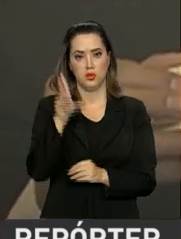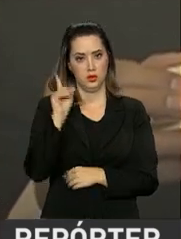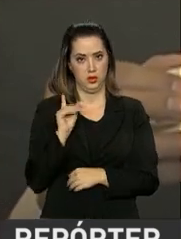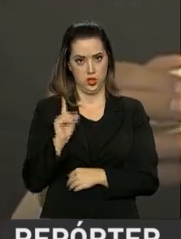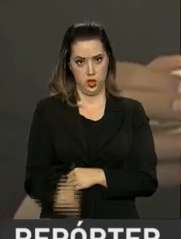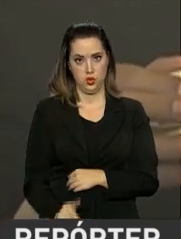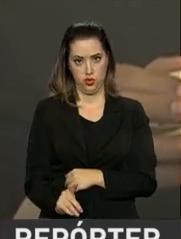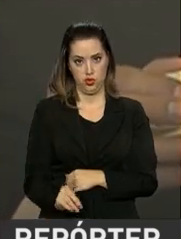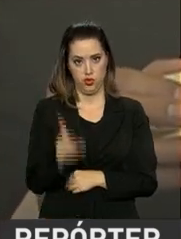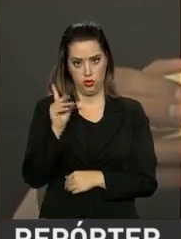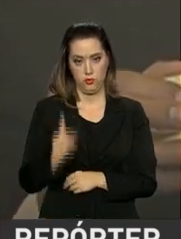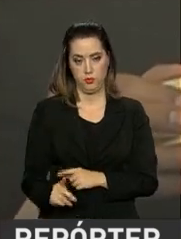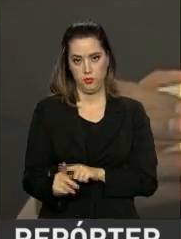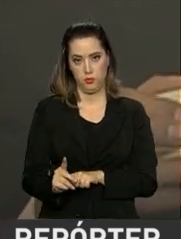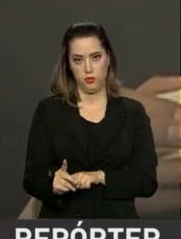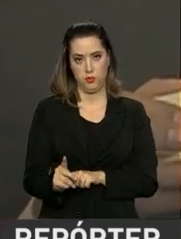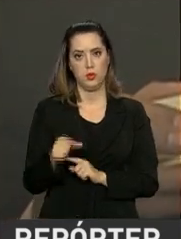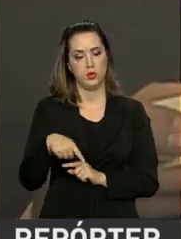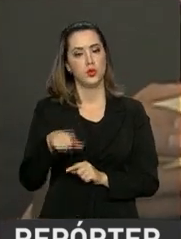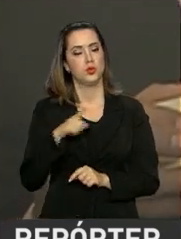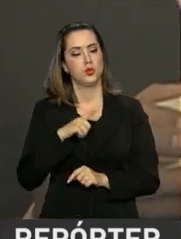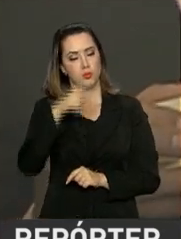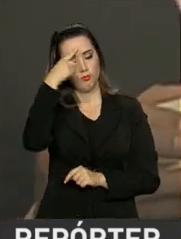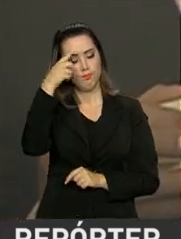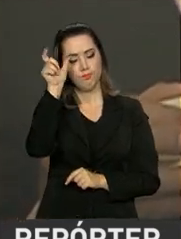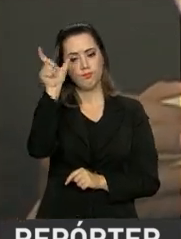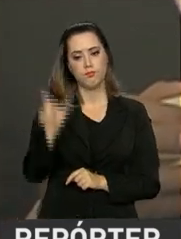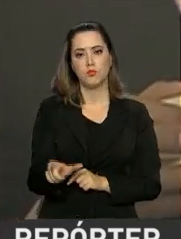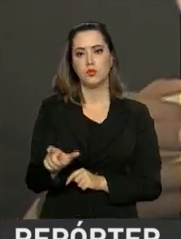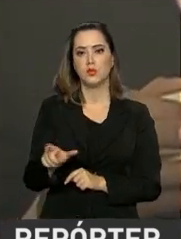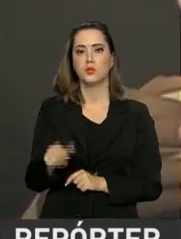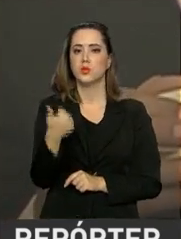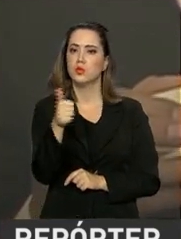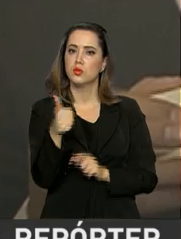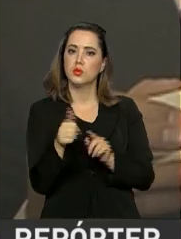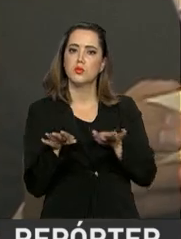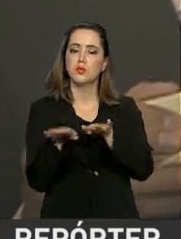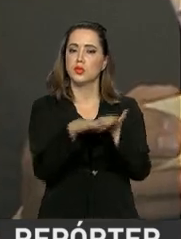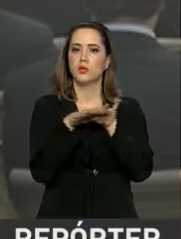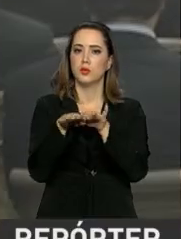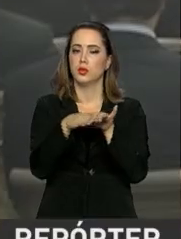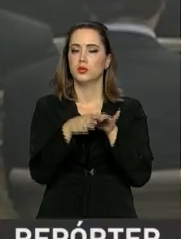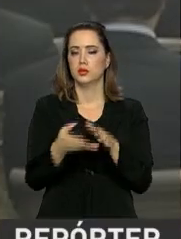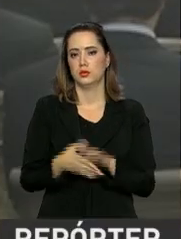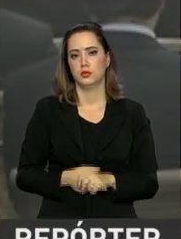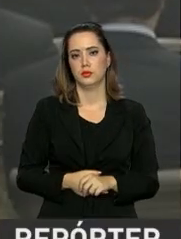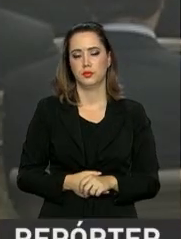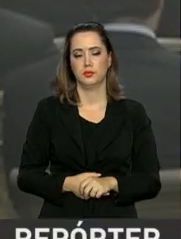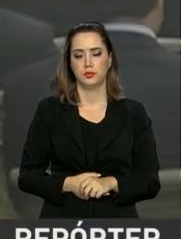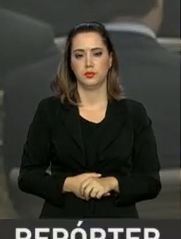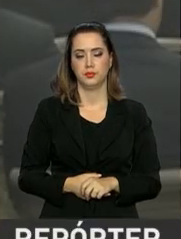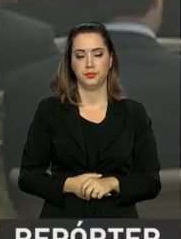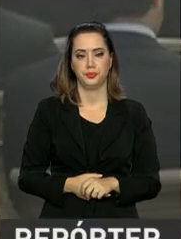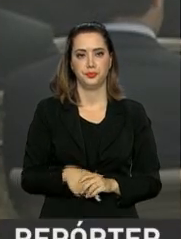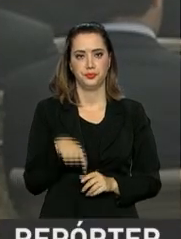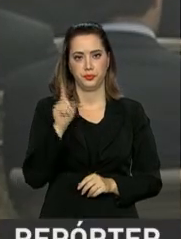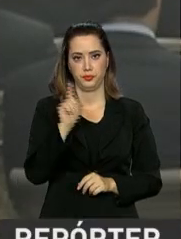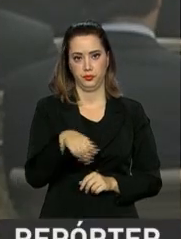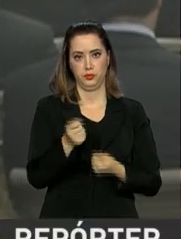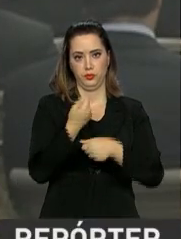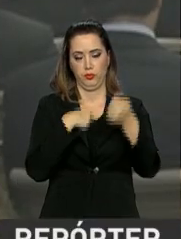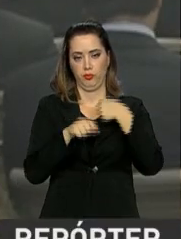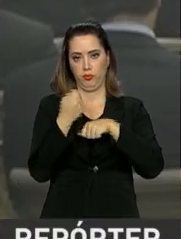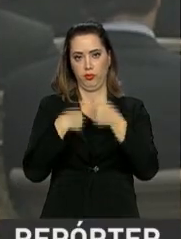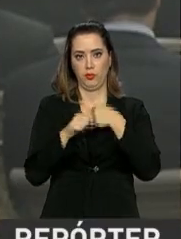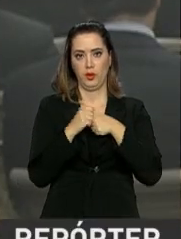direitos essenciais do cidadão, que o primeiro deles é a igualdade de oportunidades. Outra novidade é que o orçamento deve